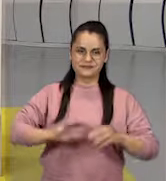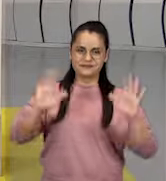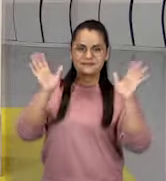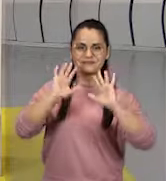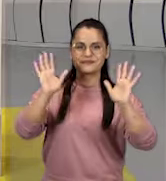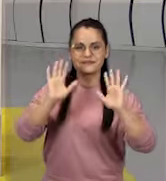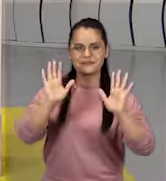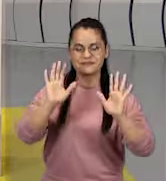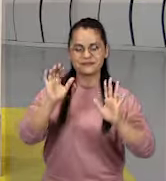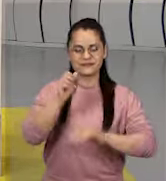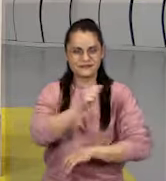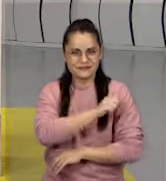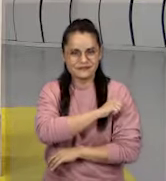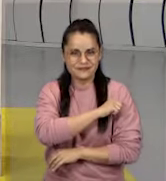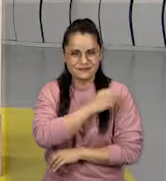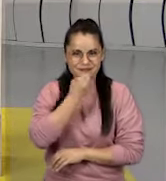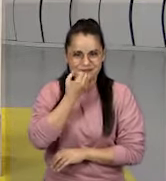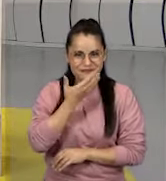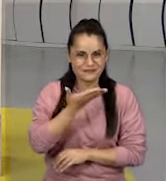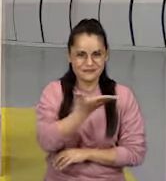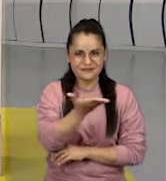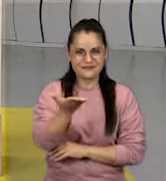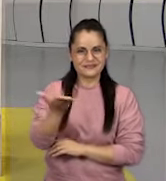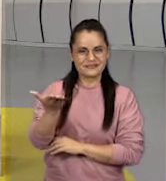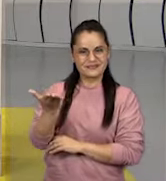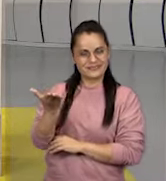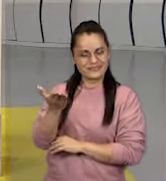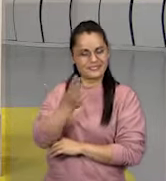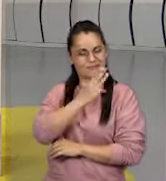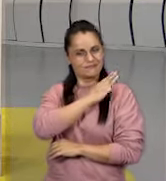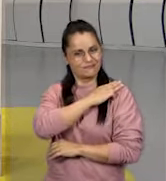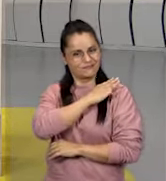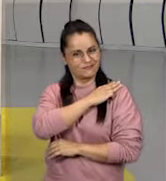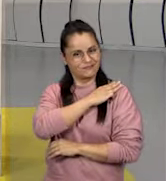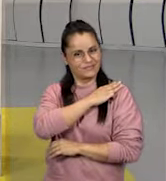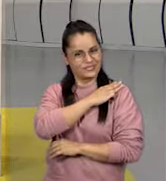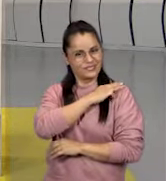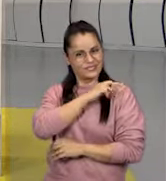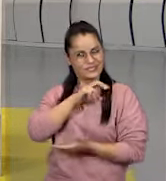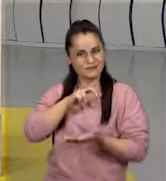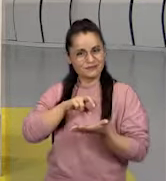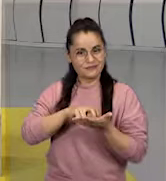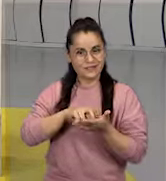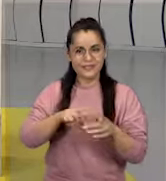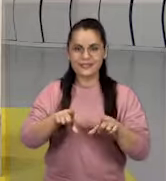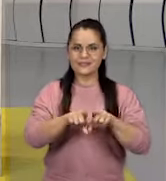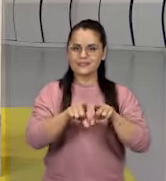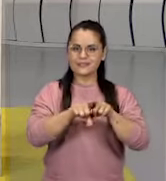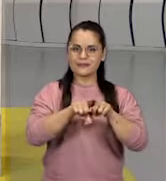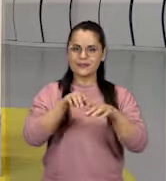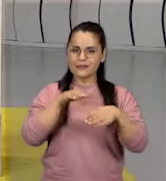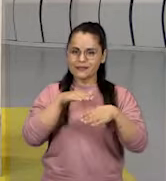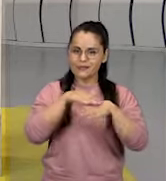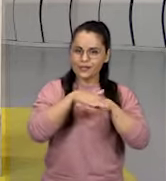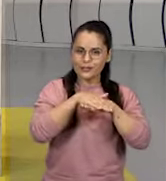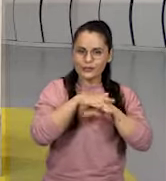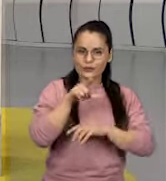Olá estudantes Olá educando do ensino médio diurno você educando do ensino médio noturno